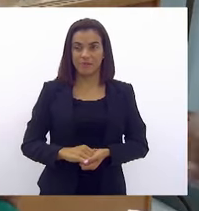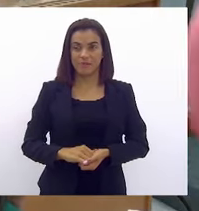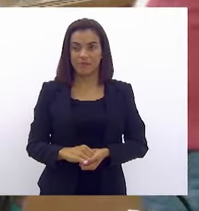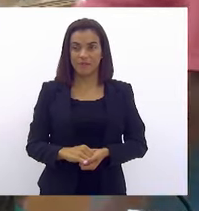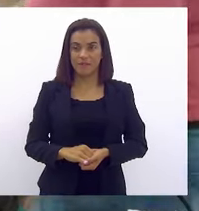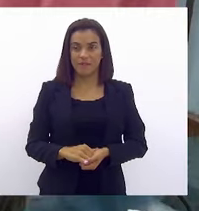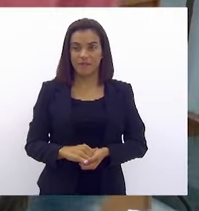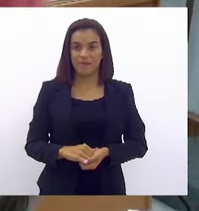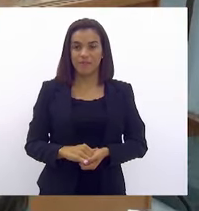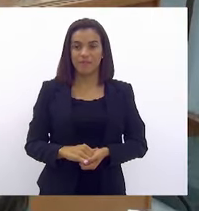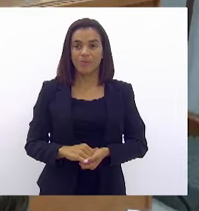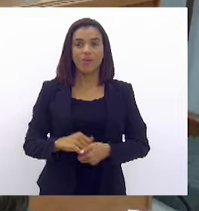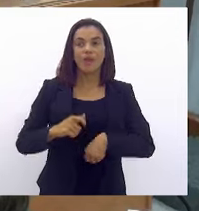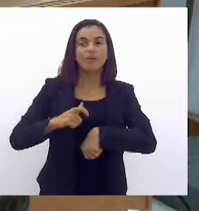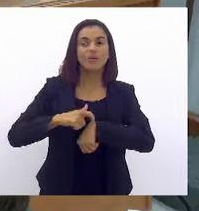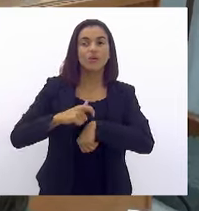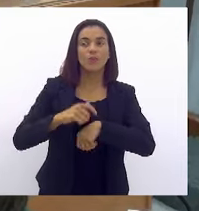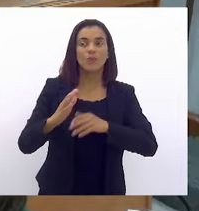Quantos minutos?